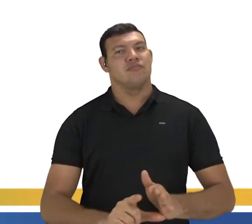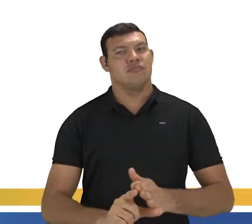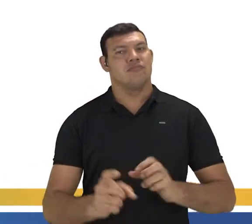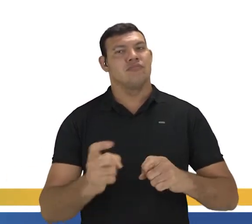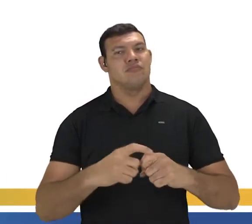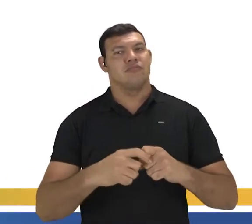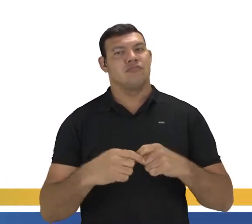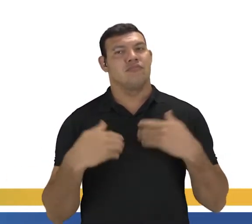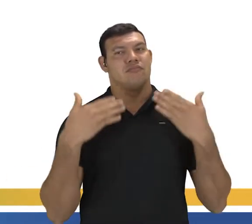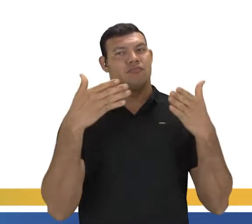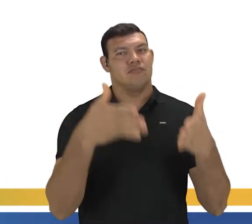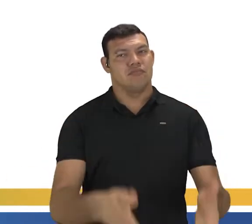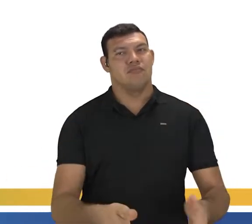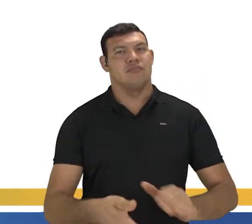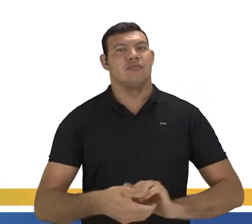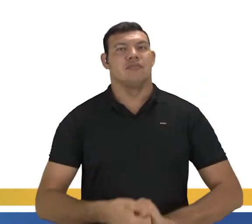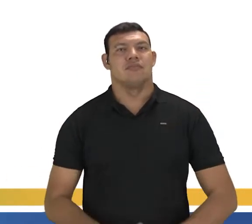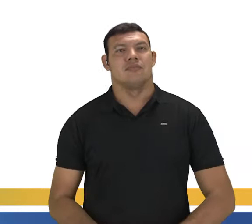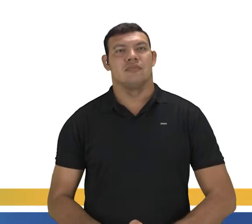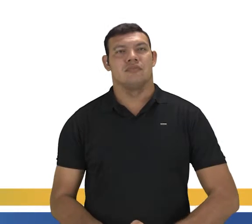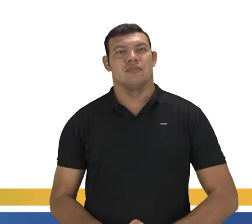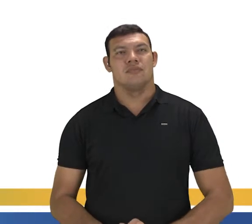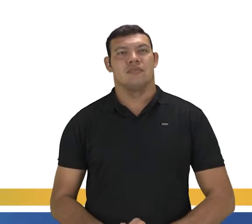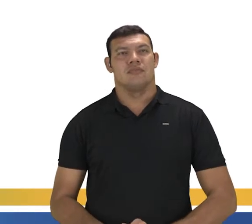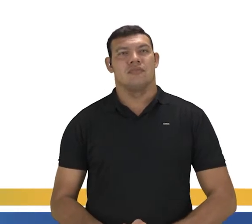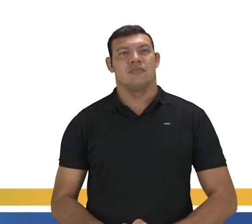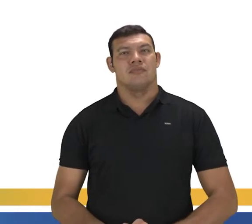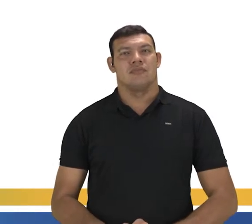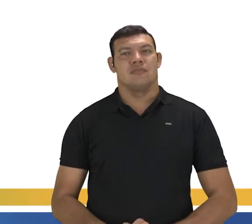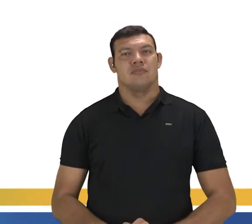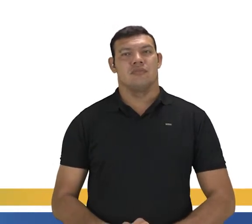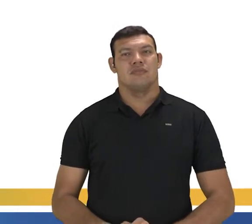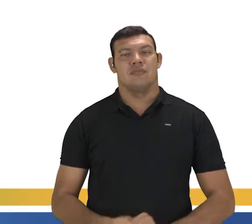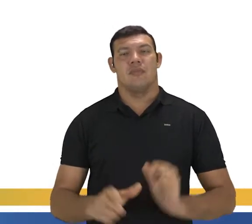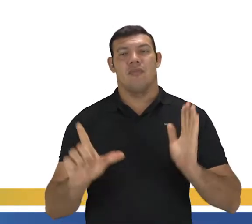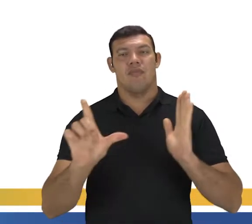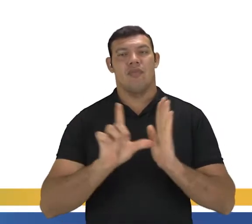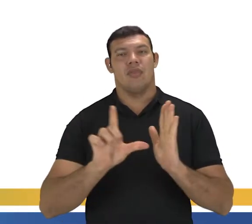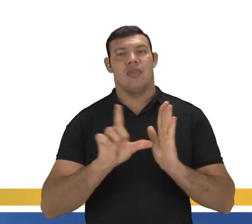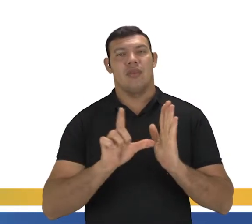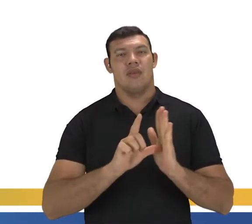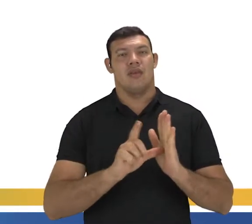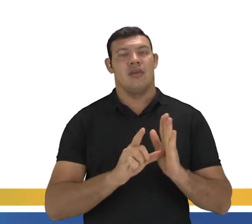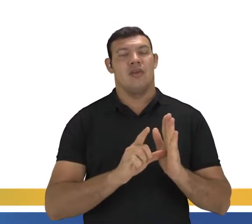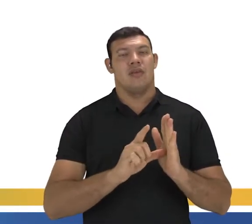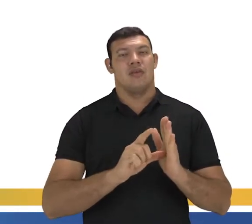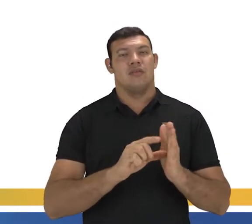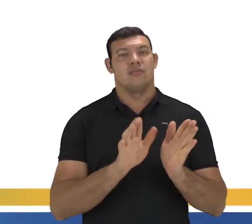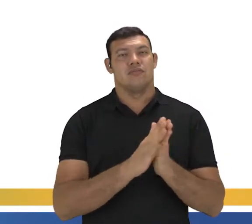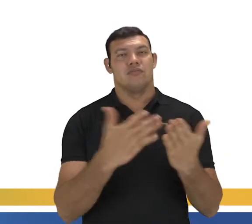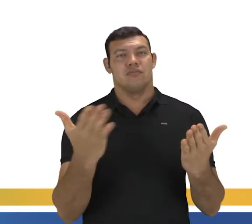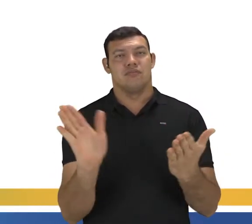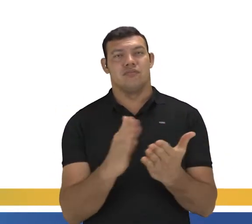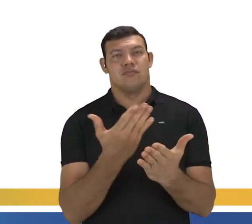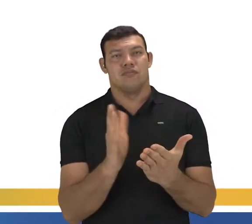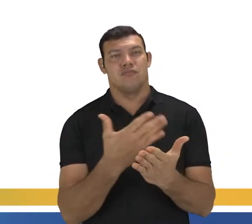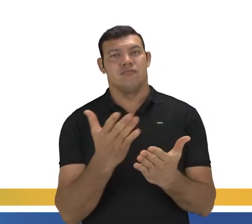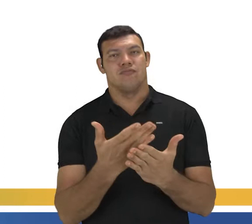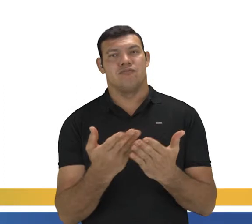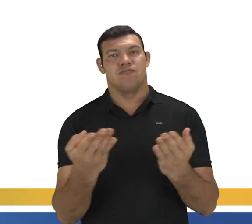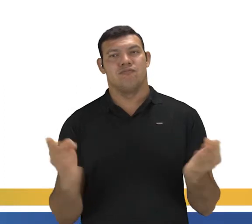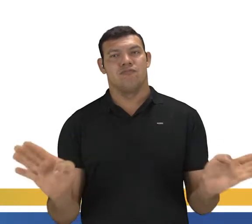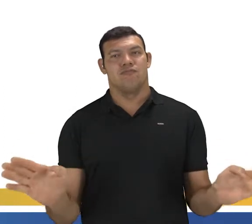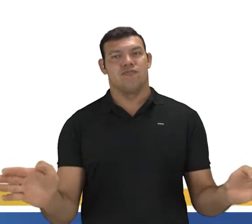médico chegar a nossa desampara o terceiro exemplo da book store are not close one